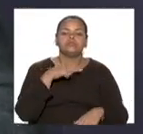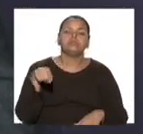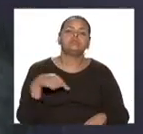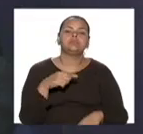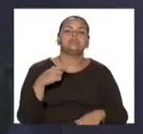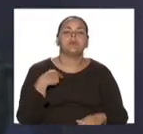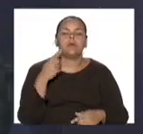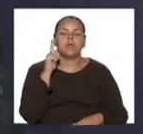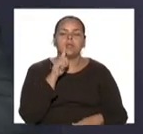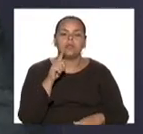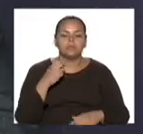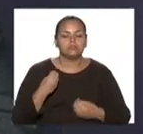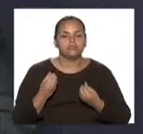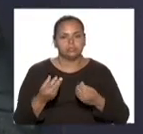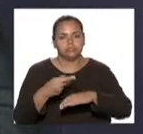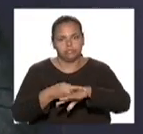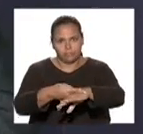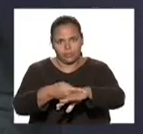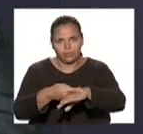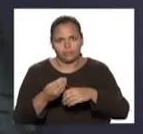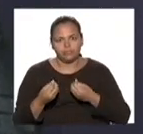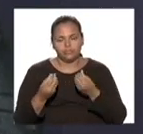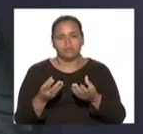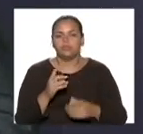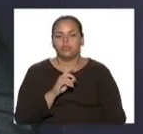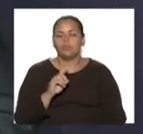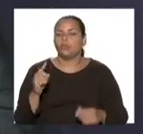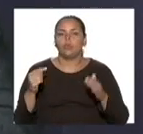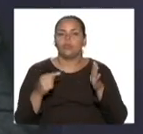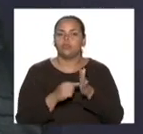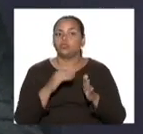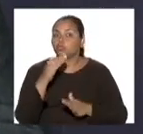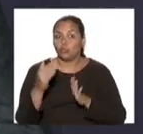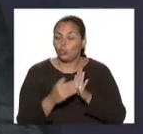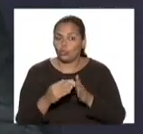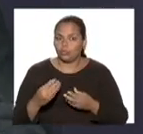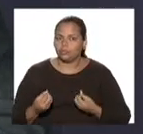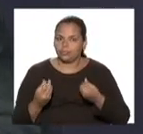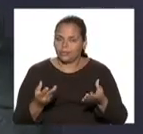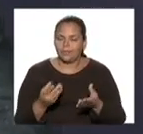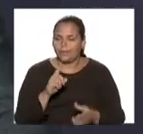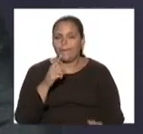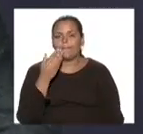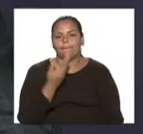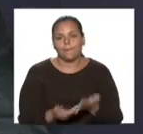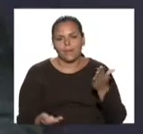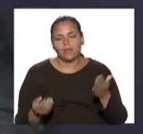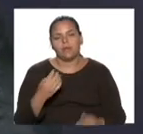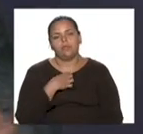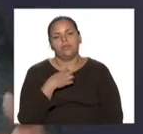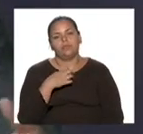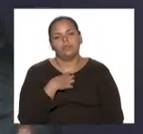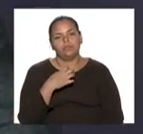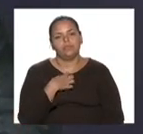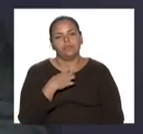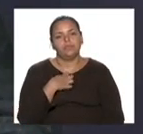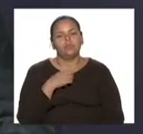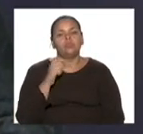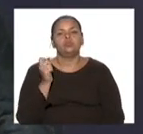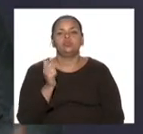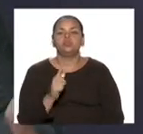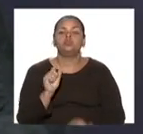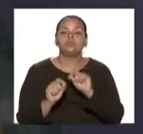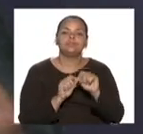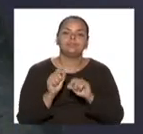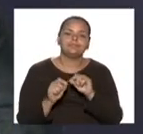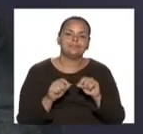gente consiga fazer a premiação. O objetivo não é premiar todo mundo, porque senão perde o sentido do